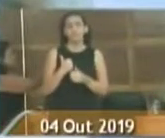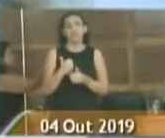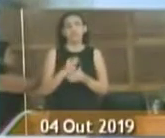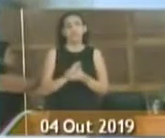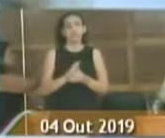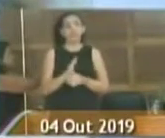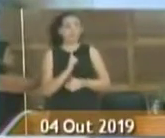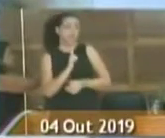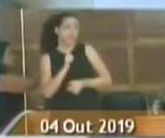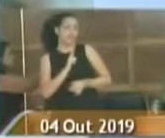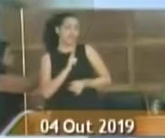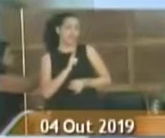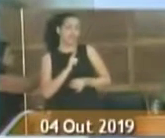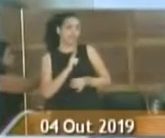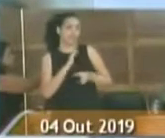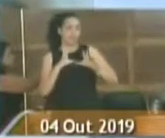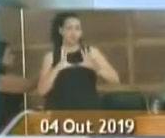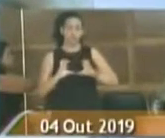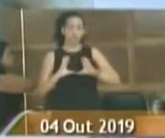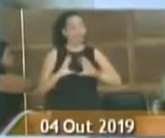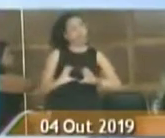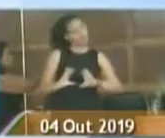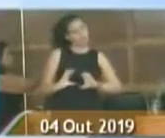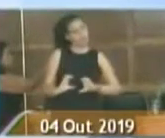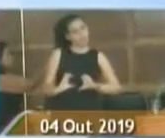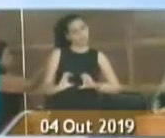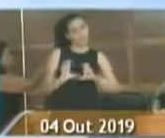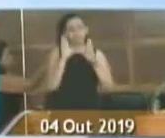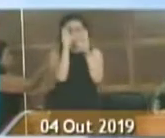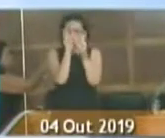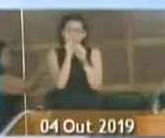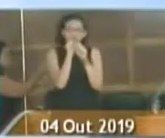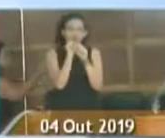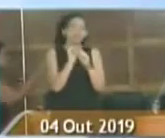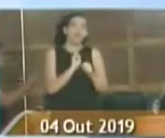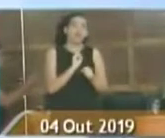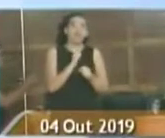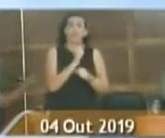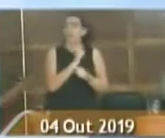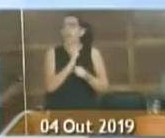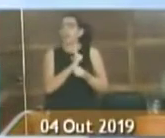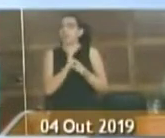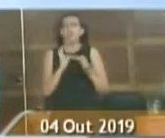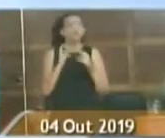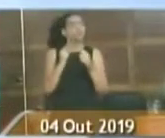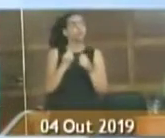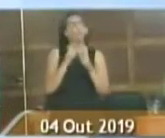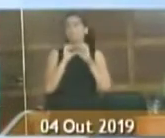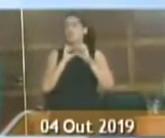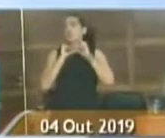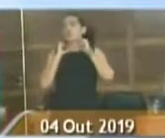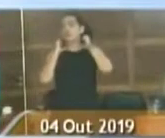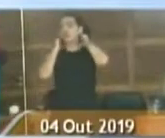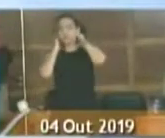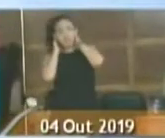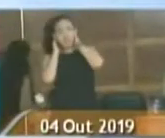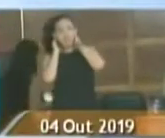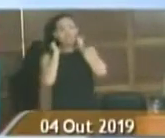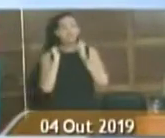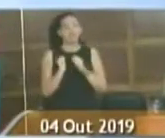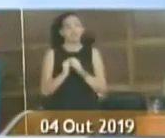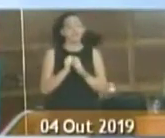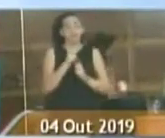numa cama confortável? Vamos, pode seguir. É ter todos esses acessórios, né? É ser um